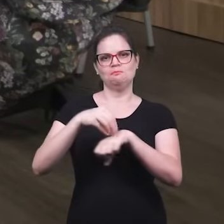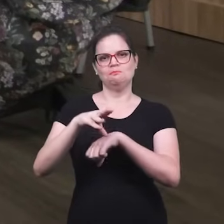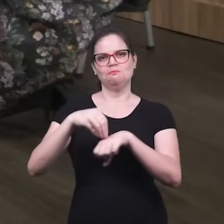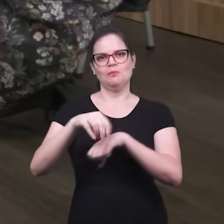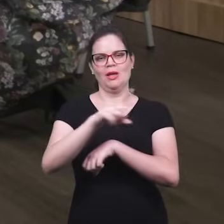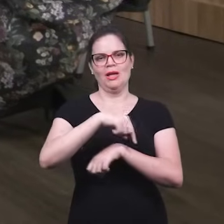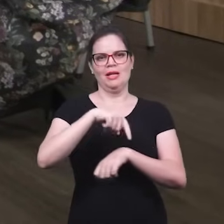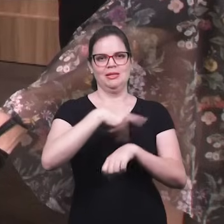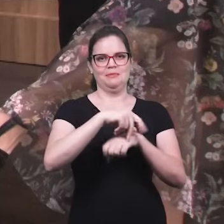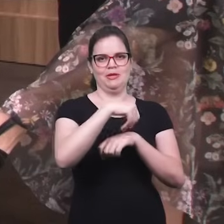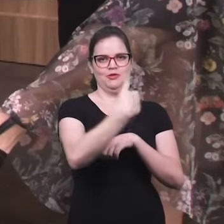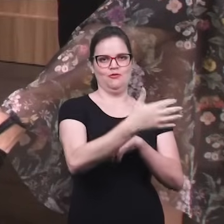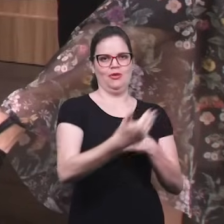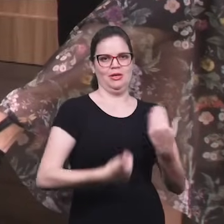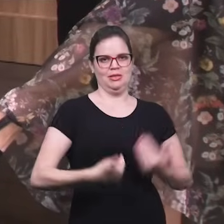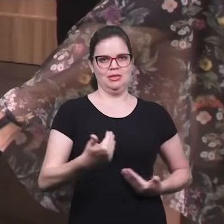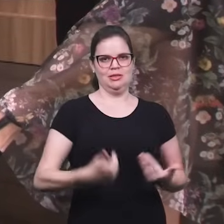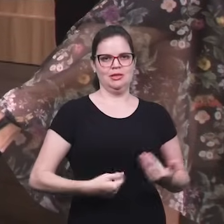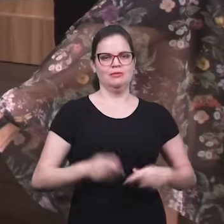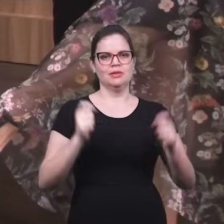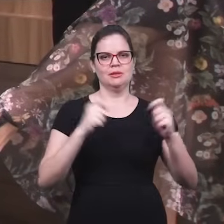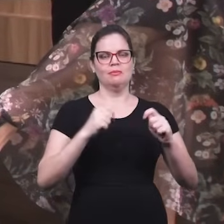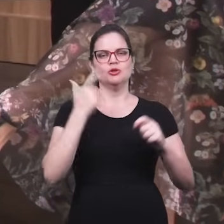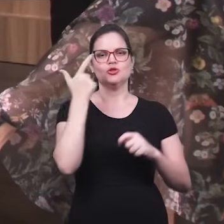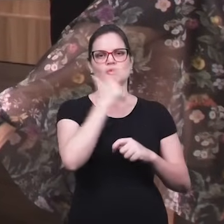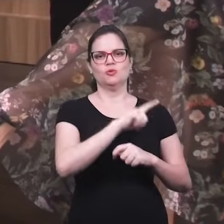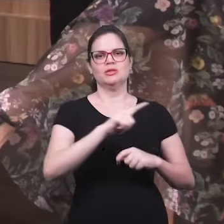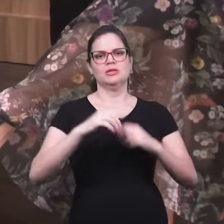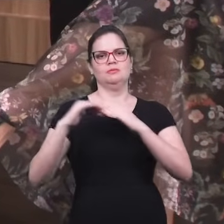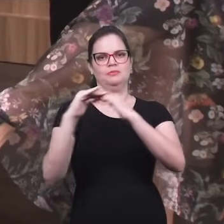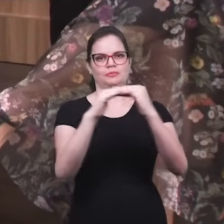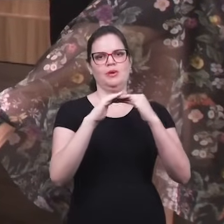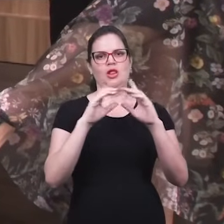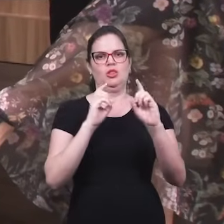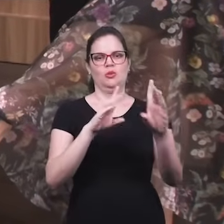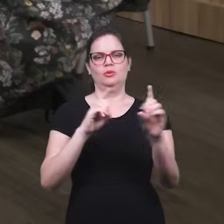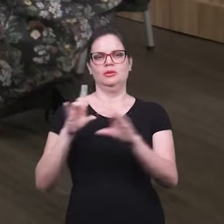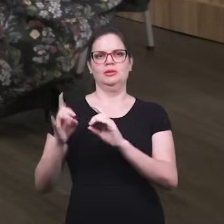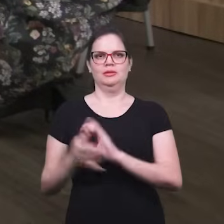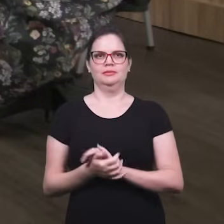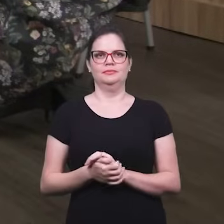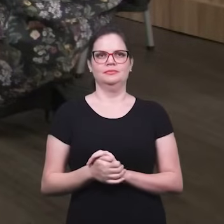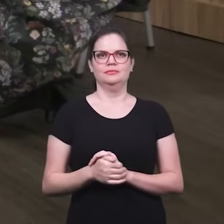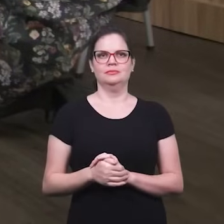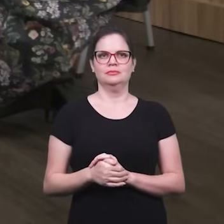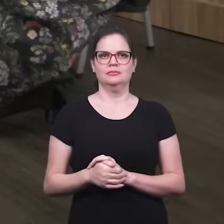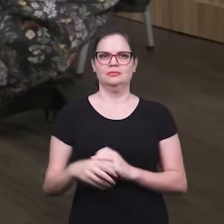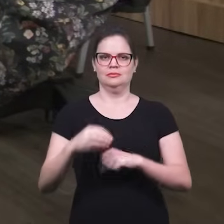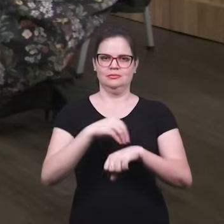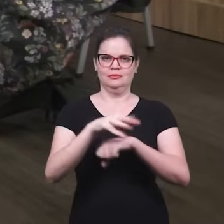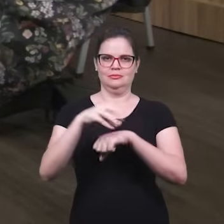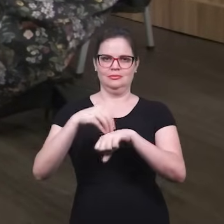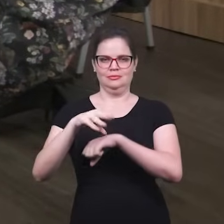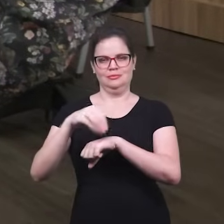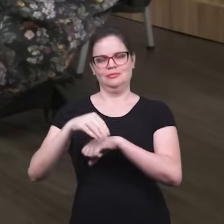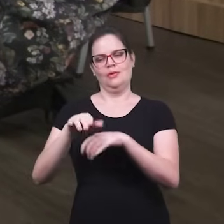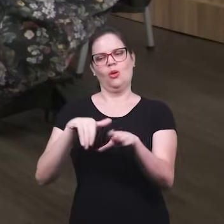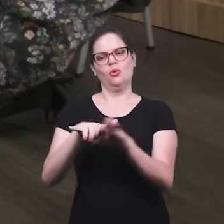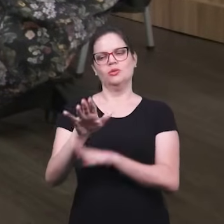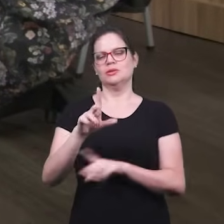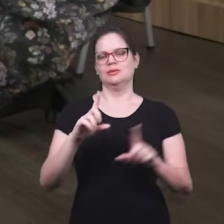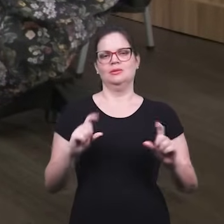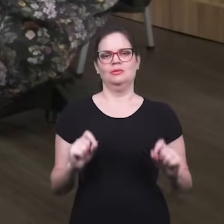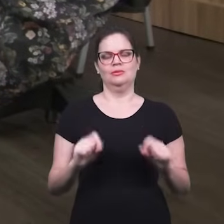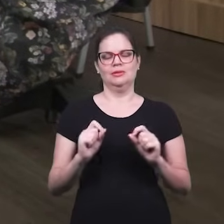irmãos do exterior para que eles possam manter a unidade da doutrina? O conselho, até já comentamos